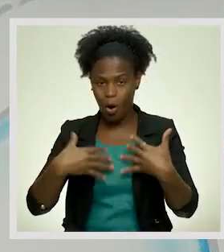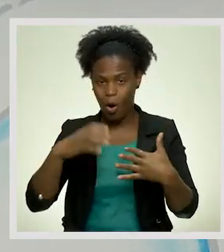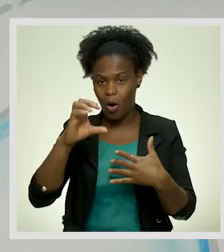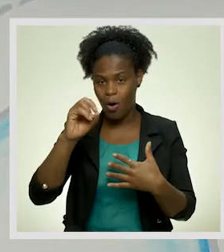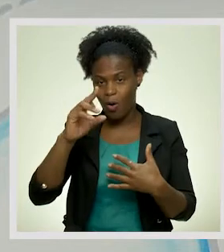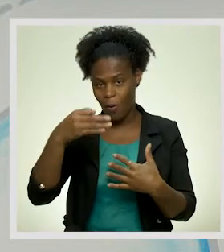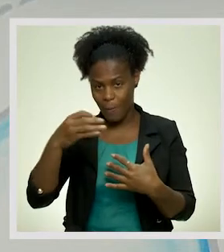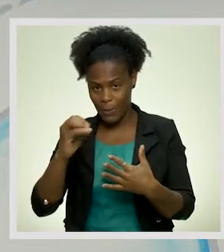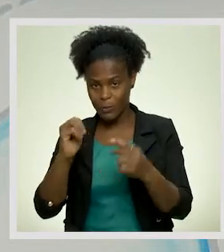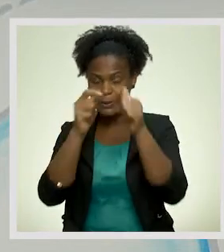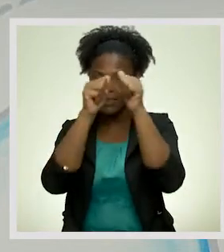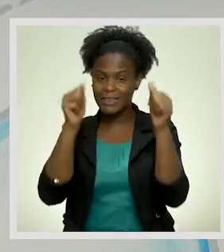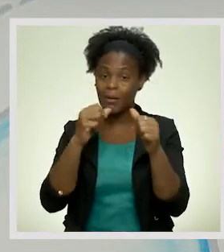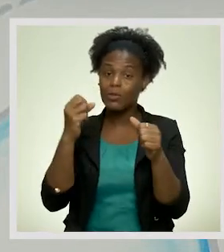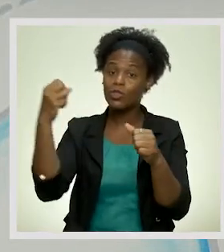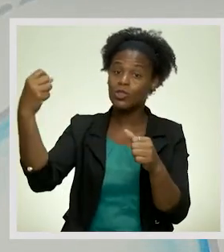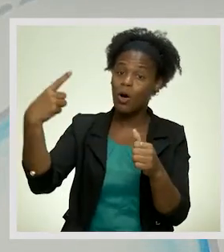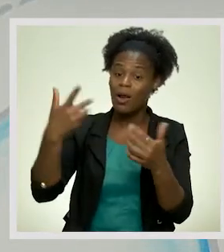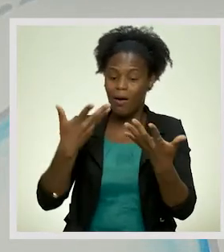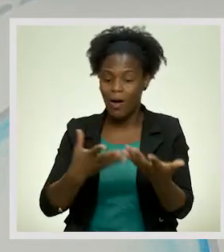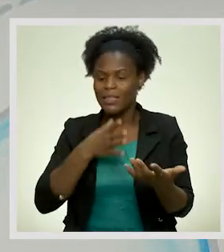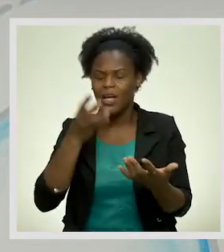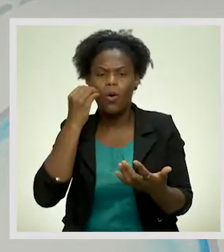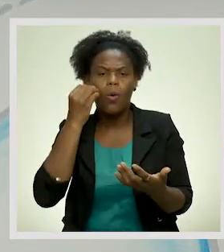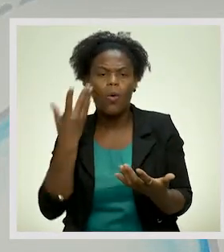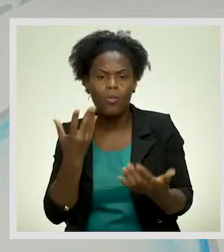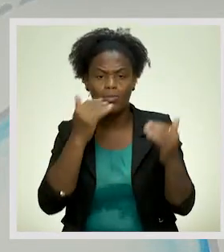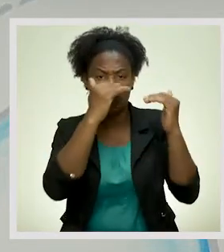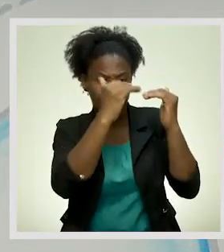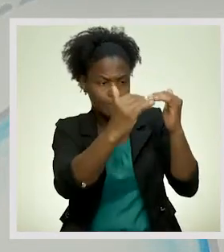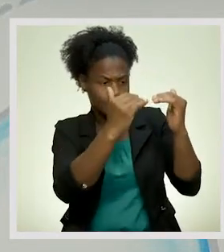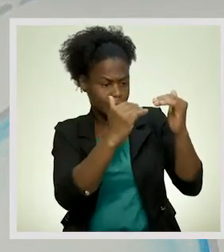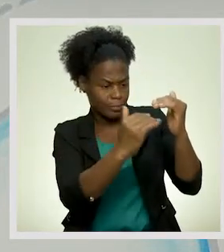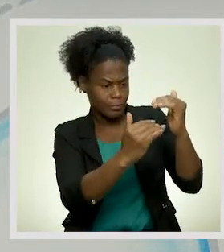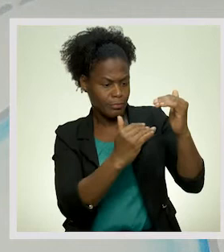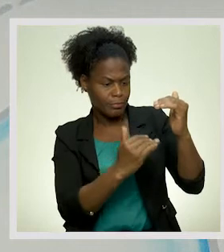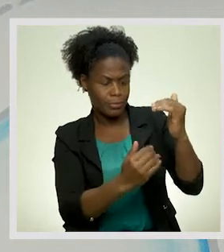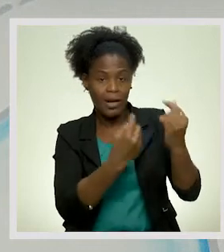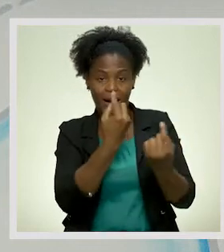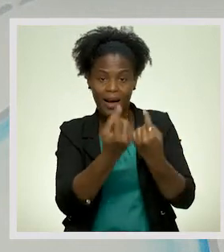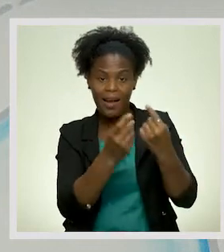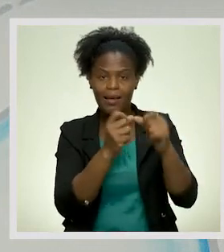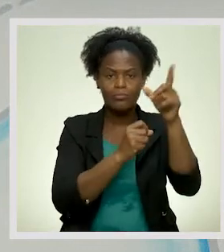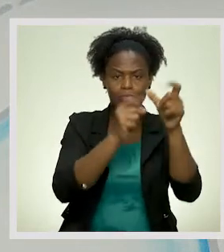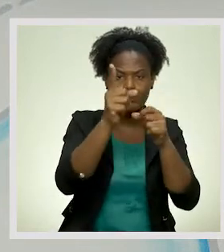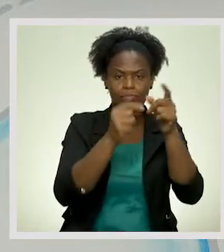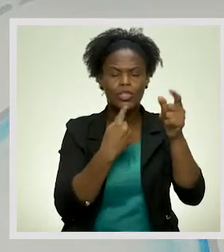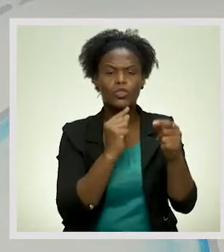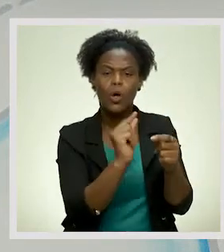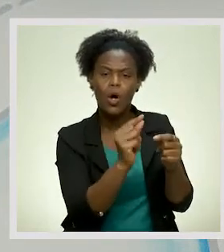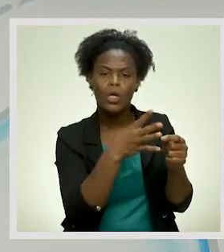Nós vamos caracterizar cada astro, vamos falar de